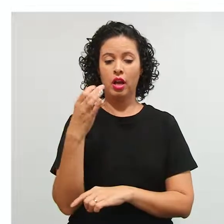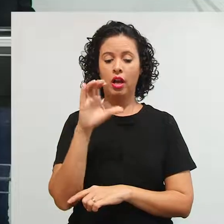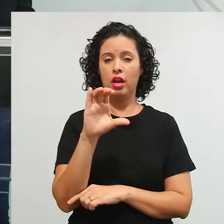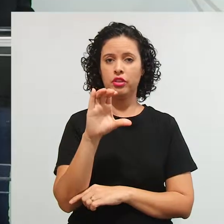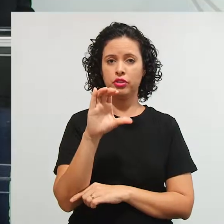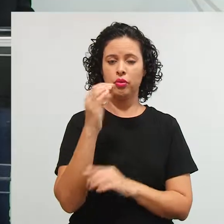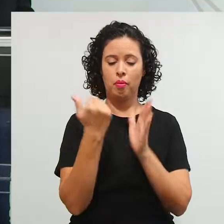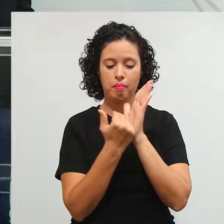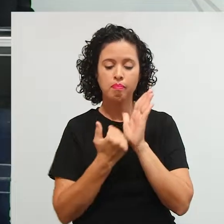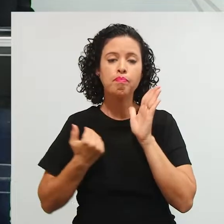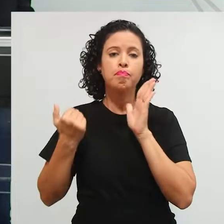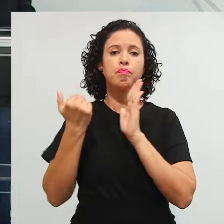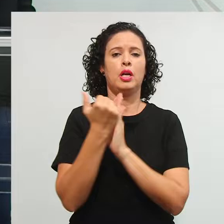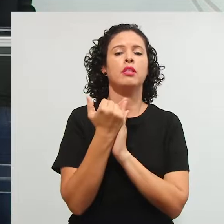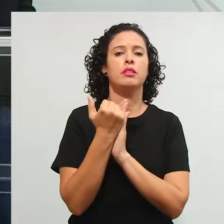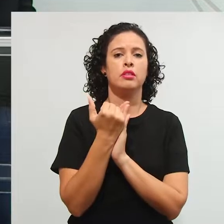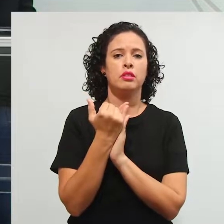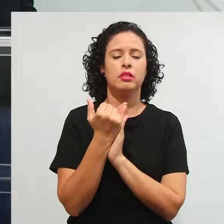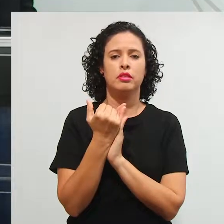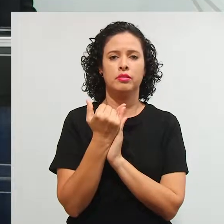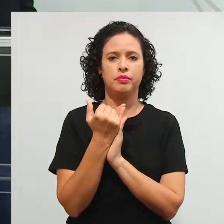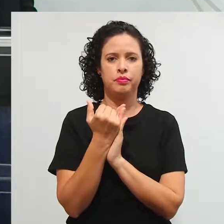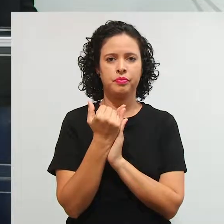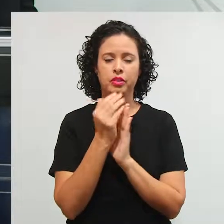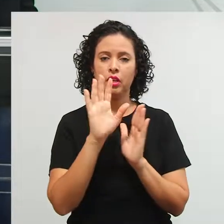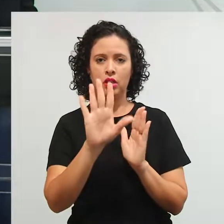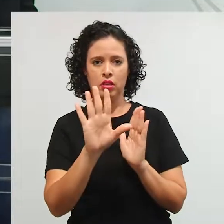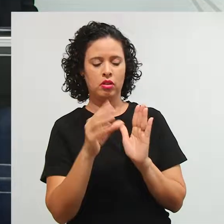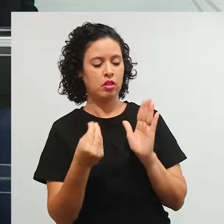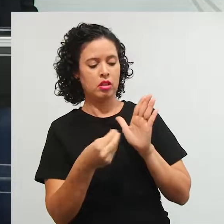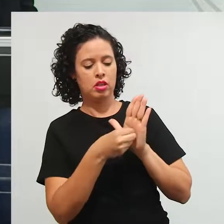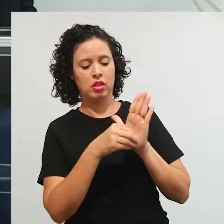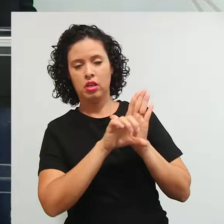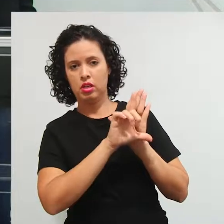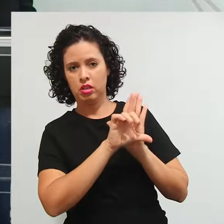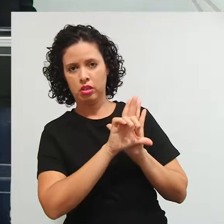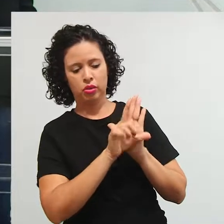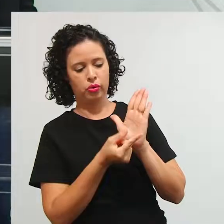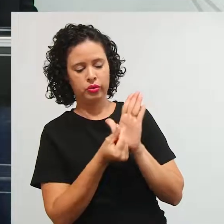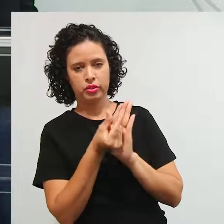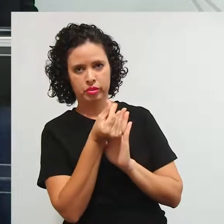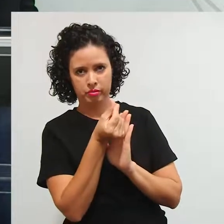créditos suplementares? Então, lá na lei orçamentária,